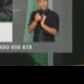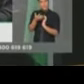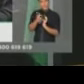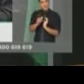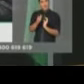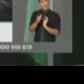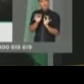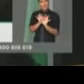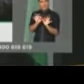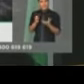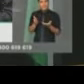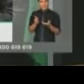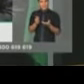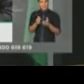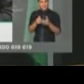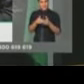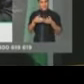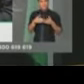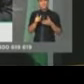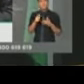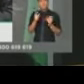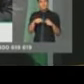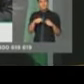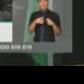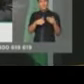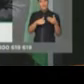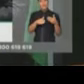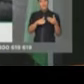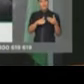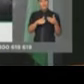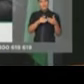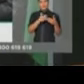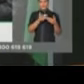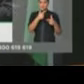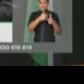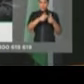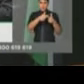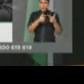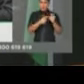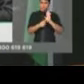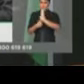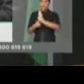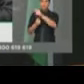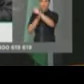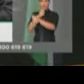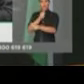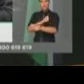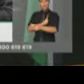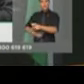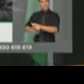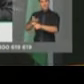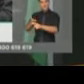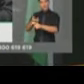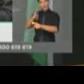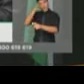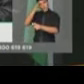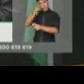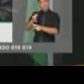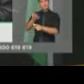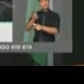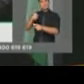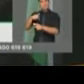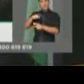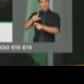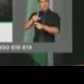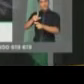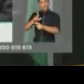deputados, que pudesse encaminhar essa questão com o governador para que ele possa buscar um entendimento com o Ministério Público e com a Justiça,